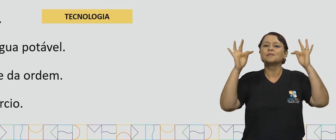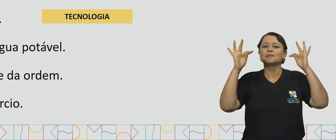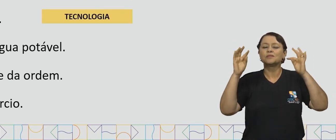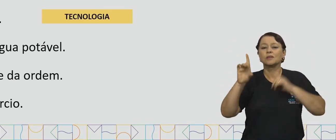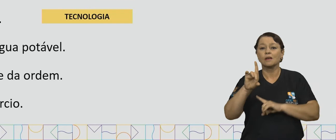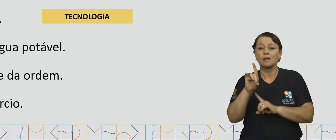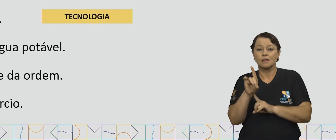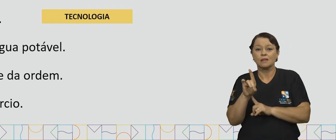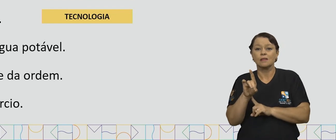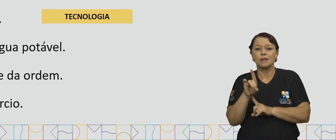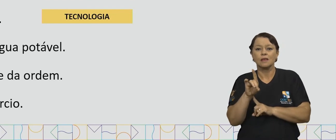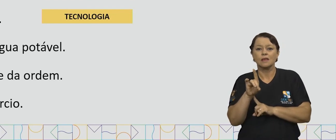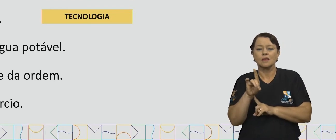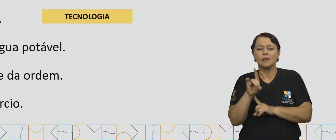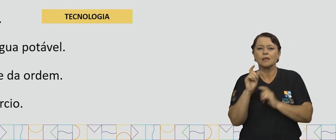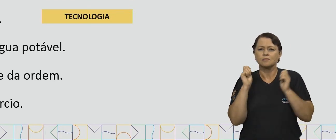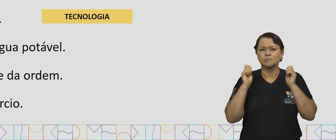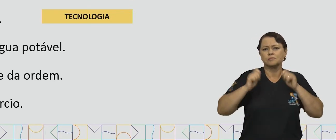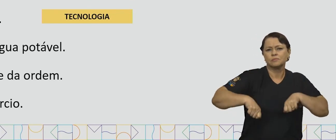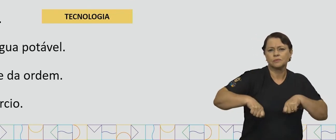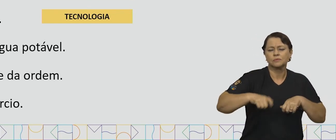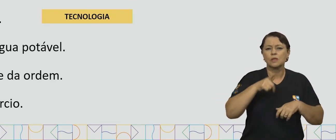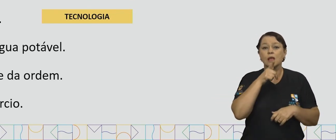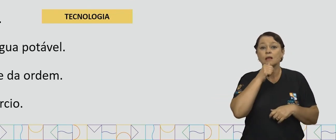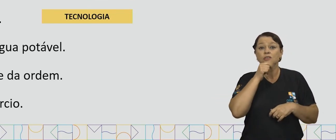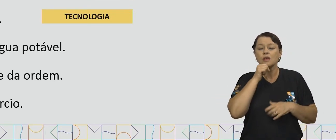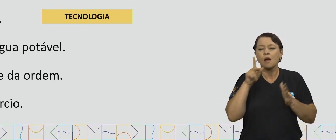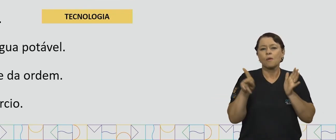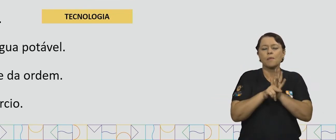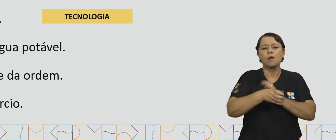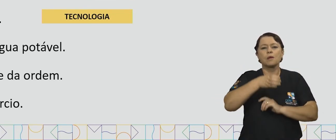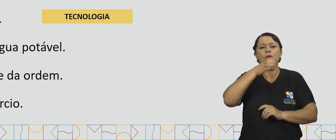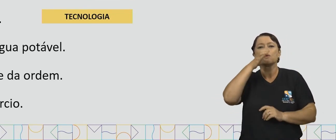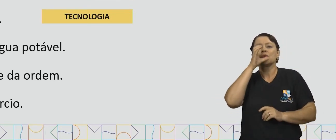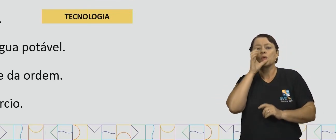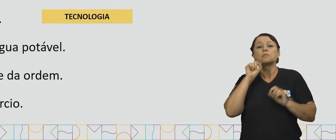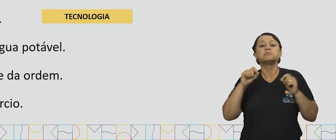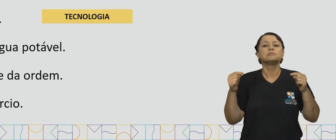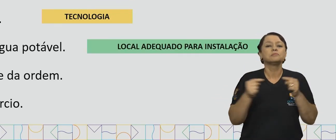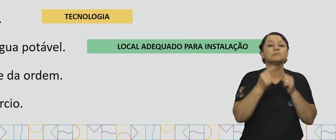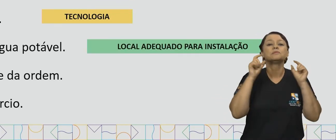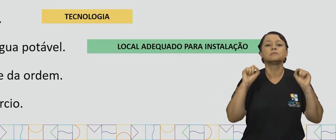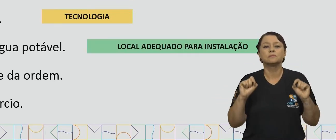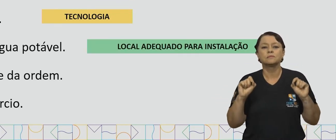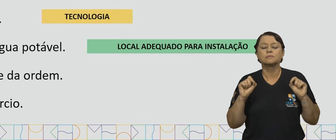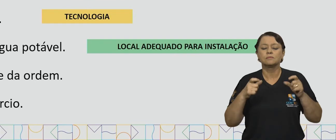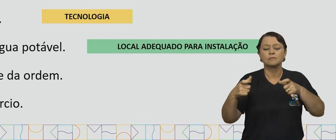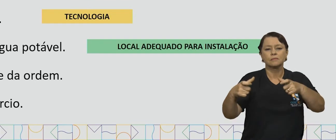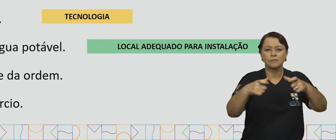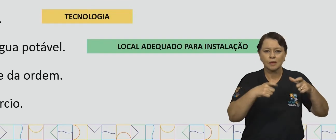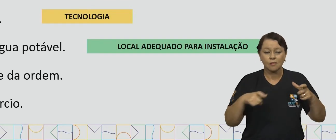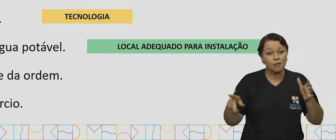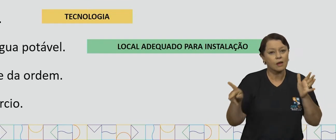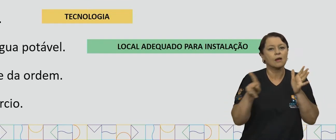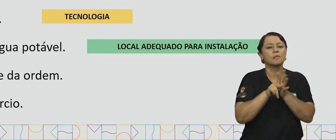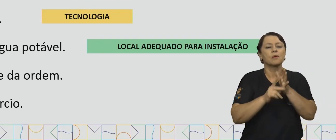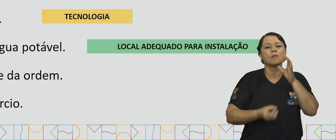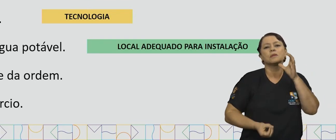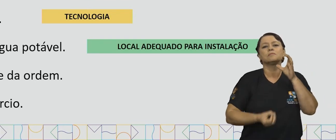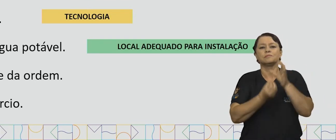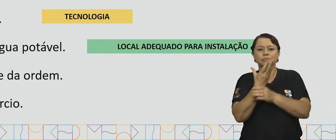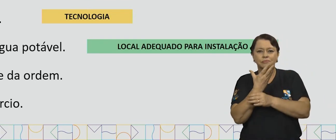Letra D, disponibilidade de água potável está relacionado ao local adequado para